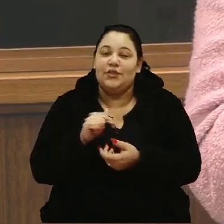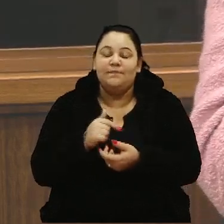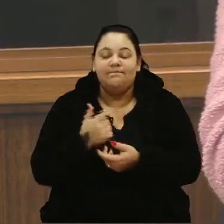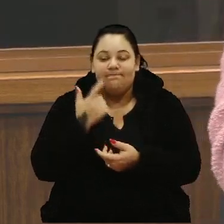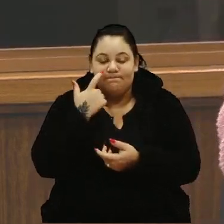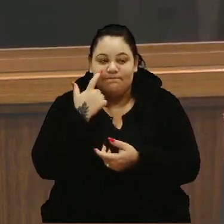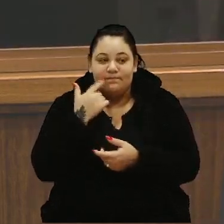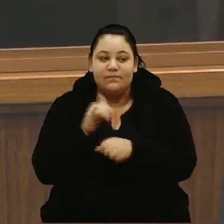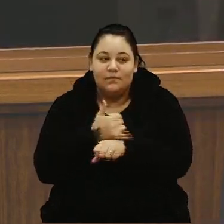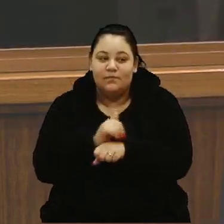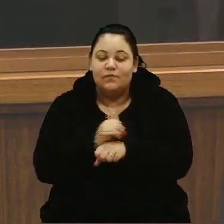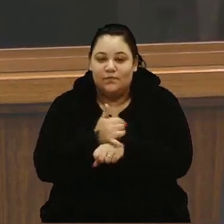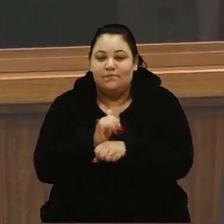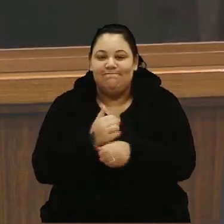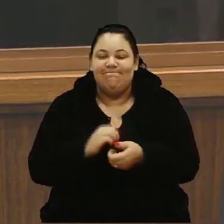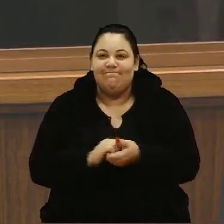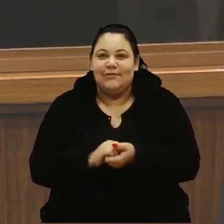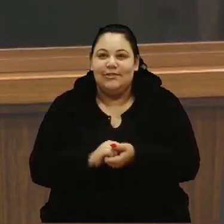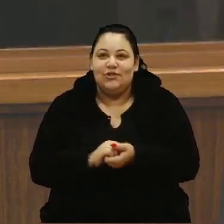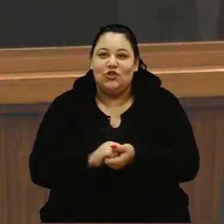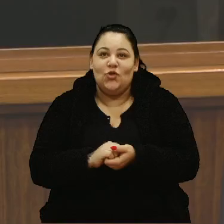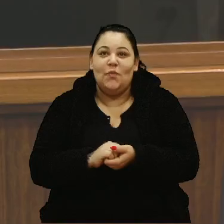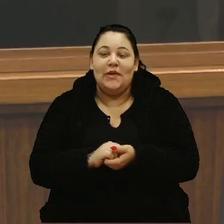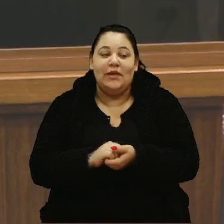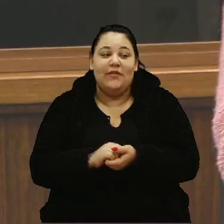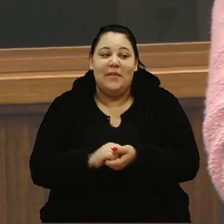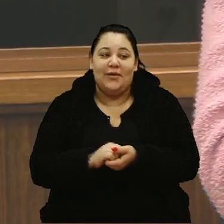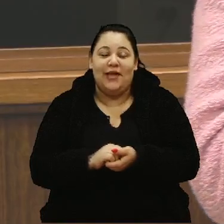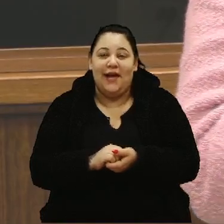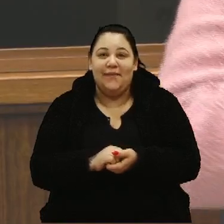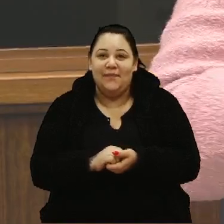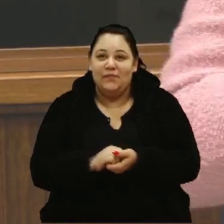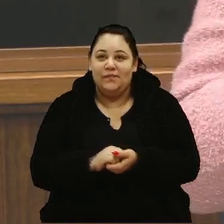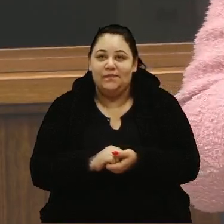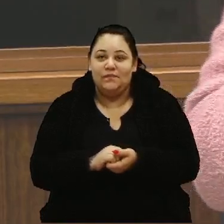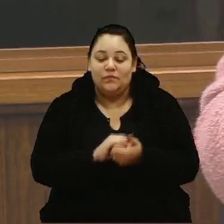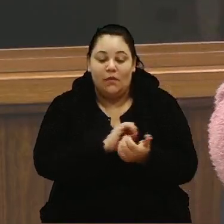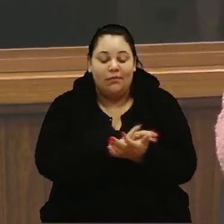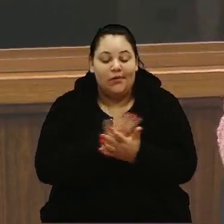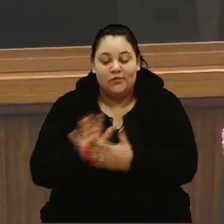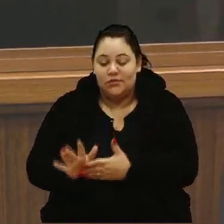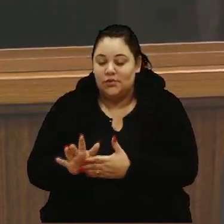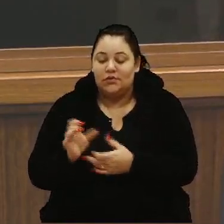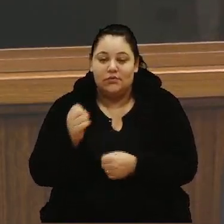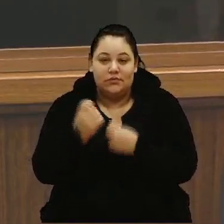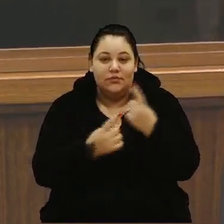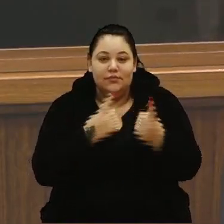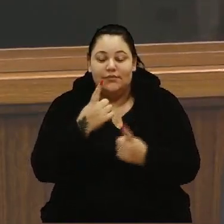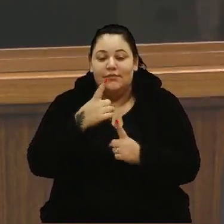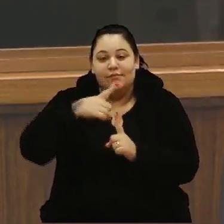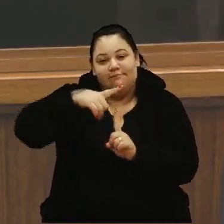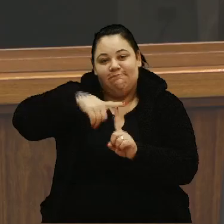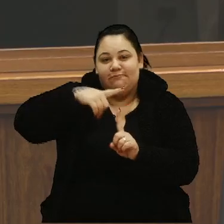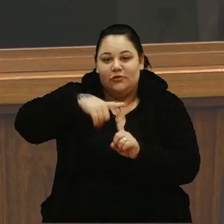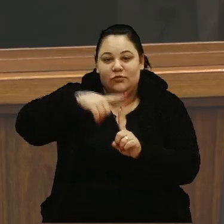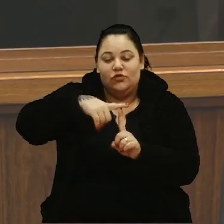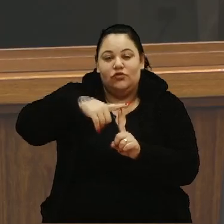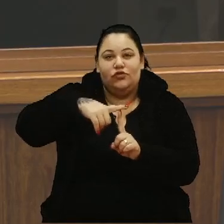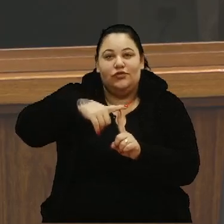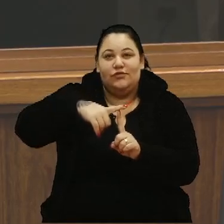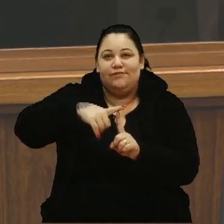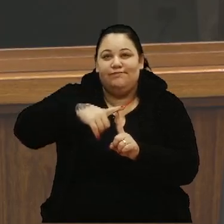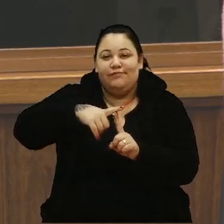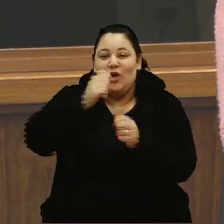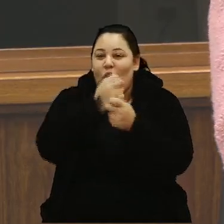alternativa de divulgar, de acabar com preconceitos, com estereótipos